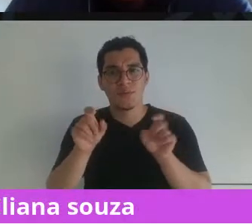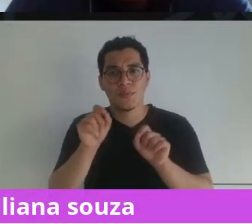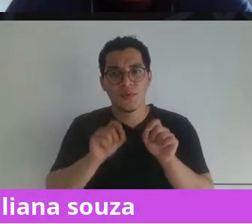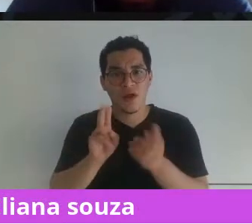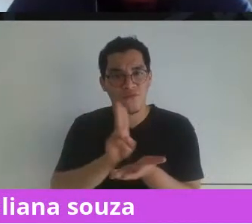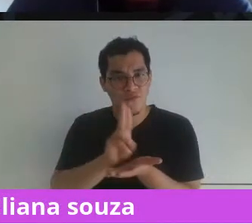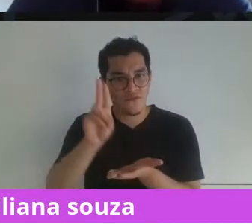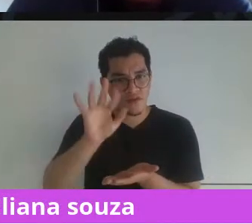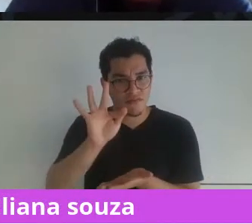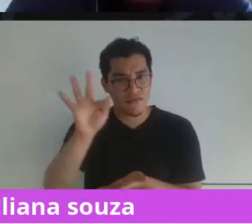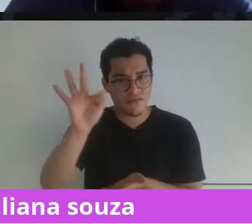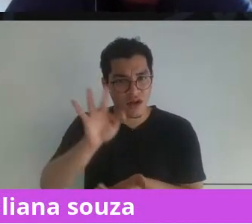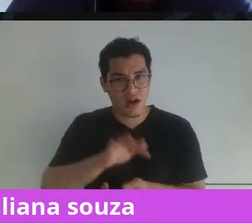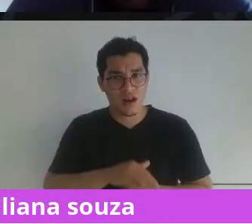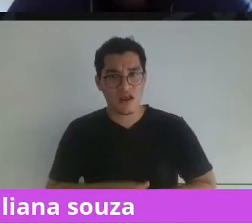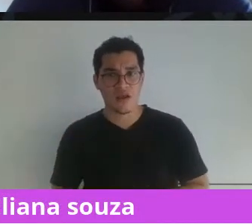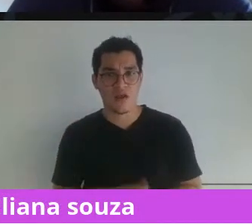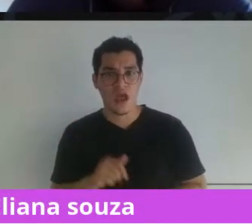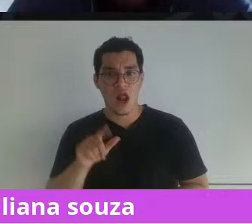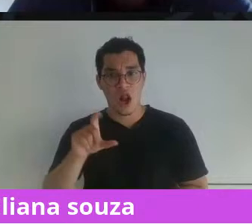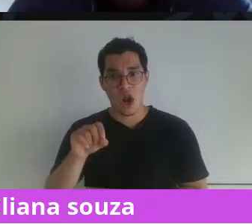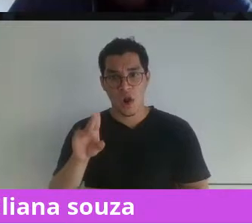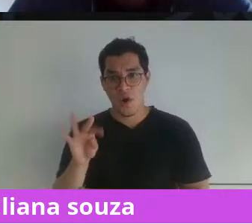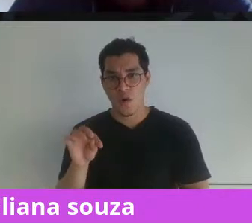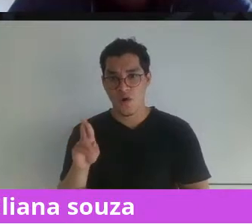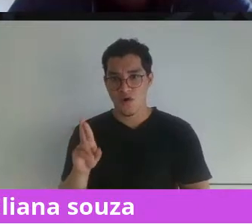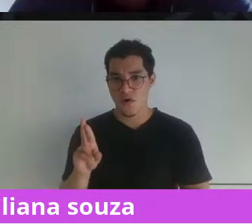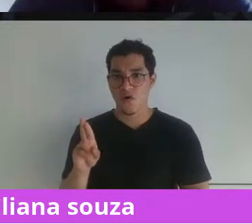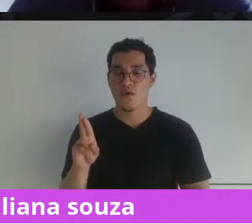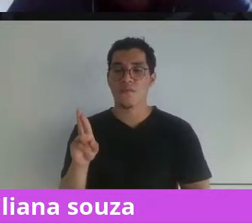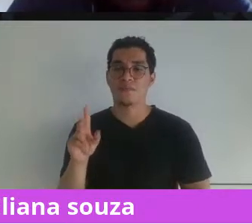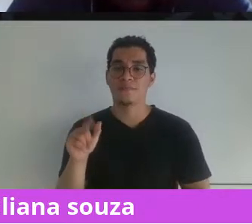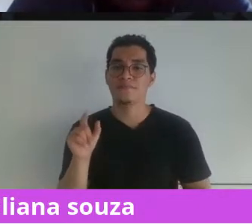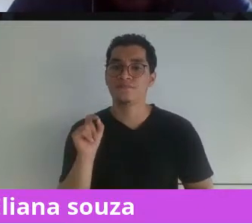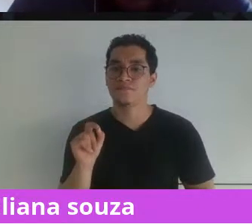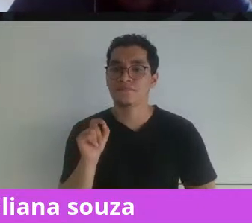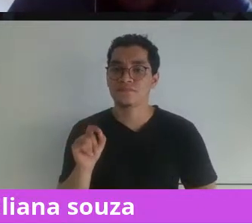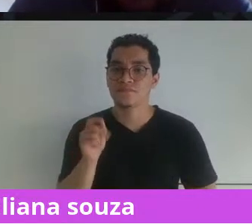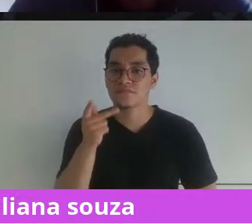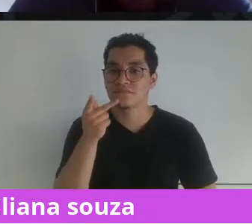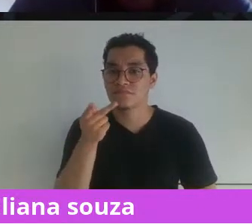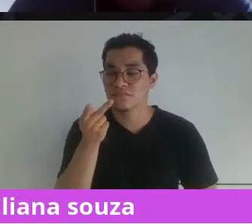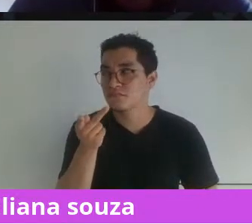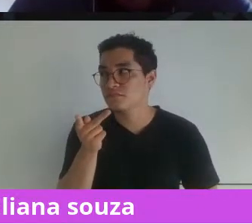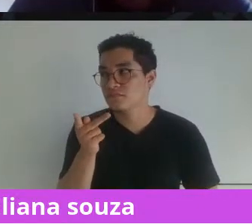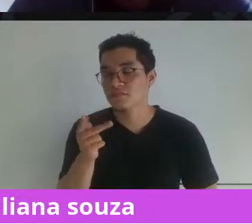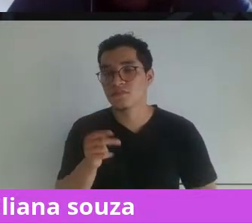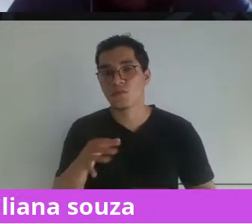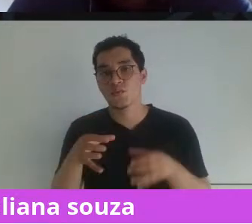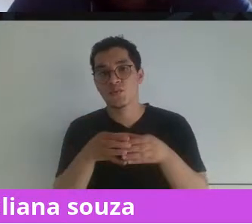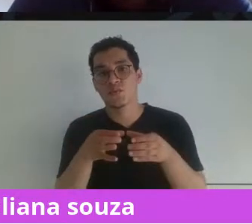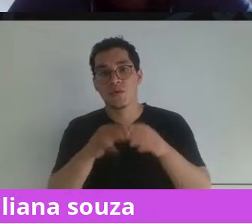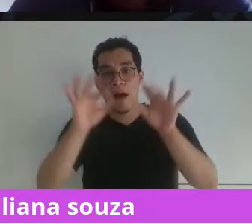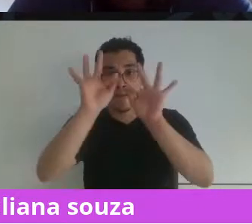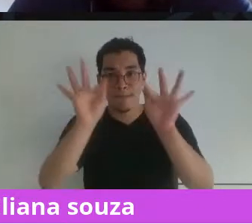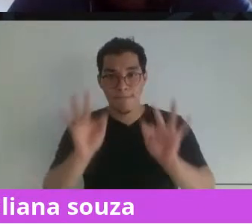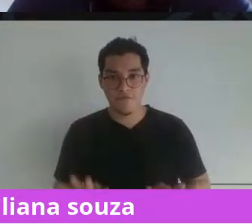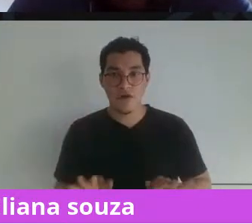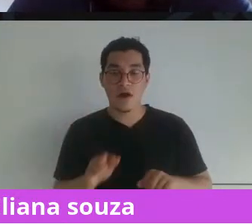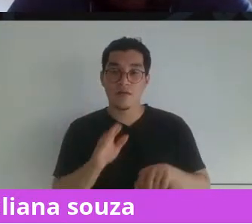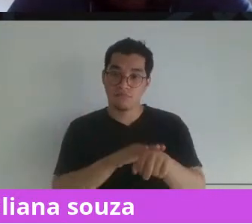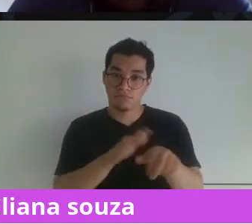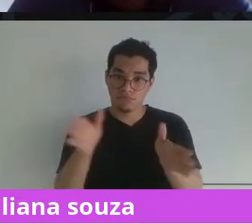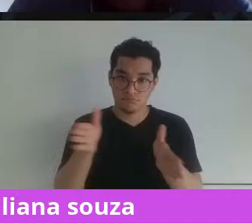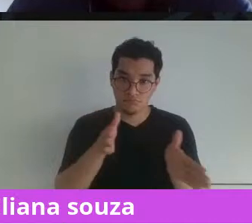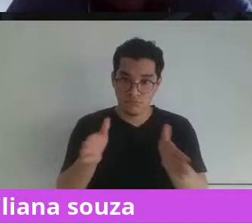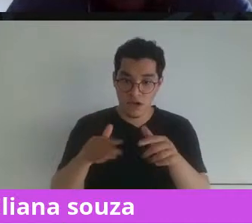enunciador primeiro ressalvava, estava feliz, digamos, o grupo estava feliz porque havia um momento em que o trabalho